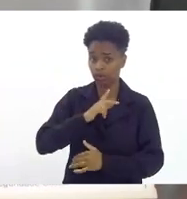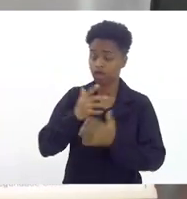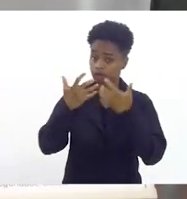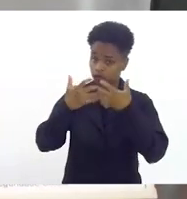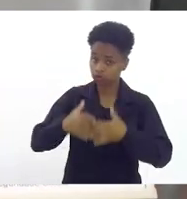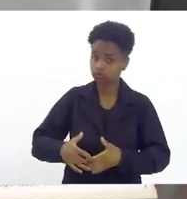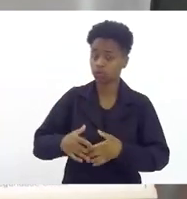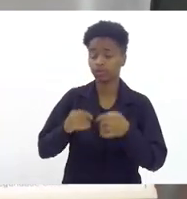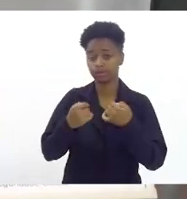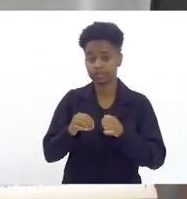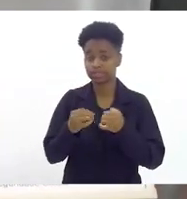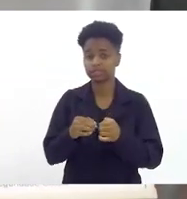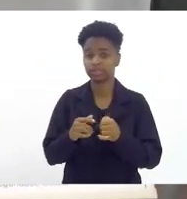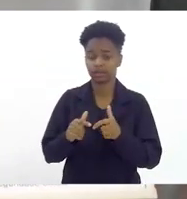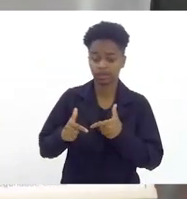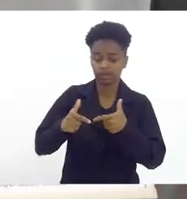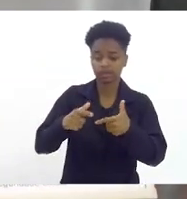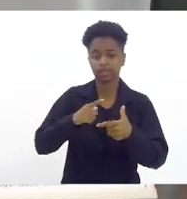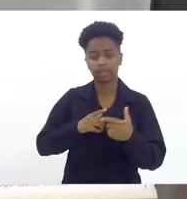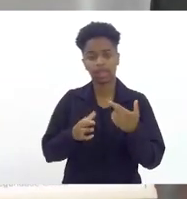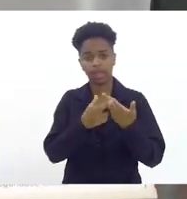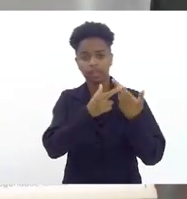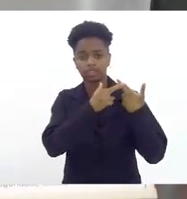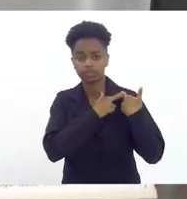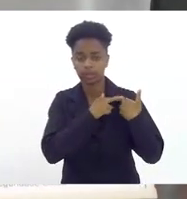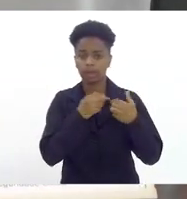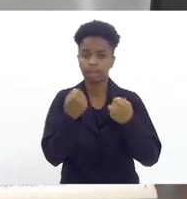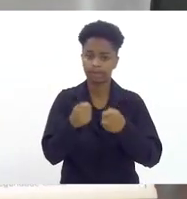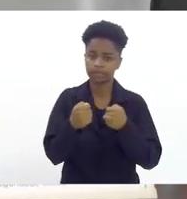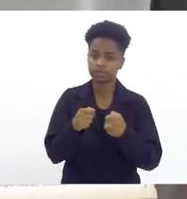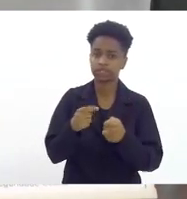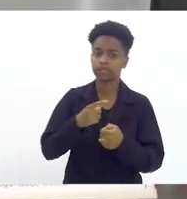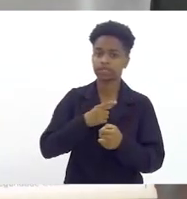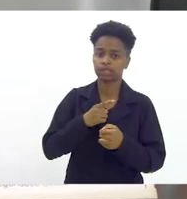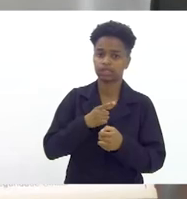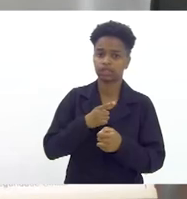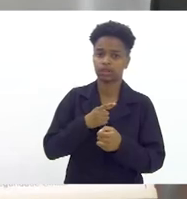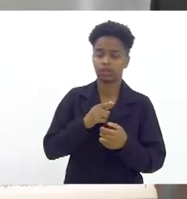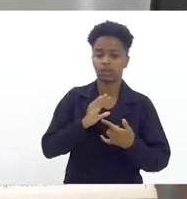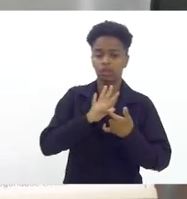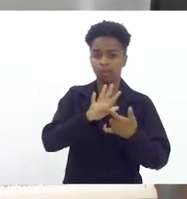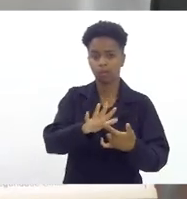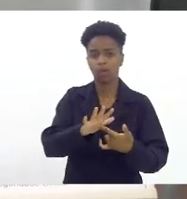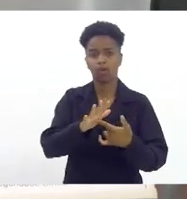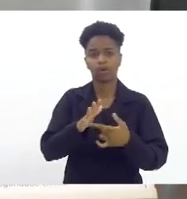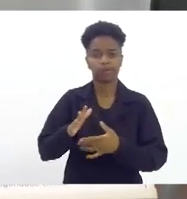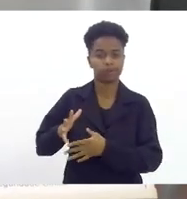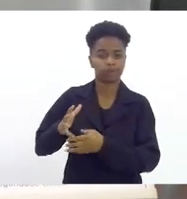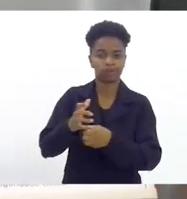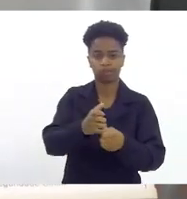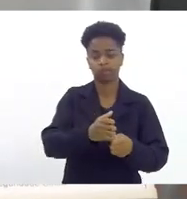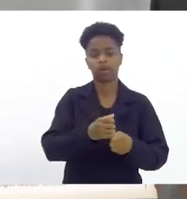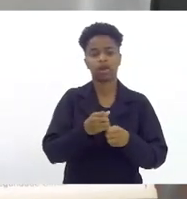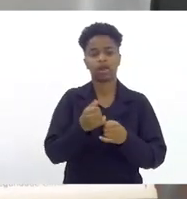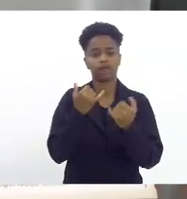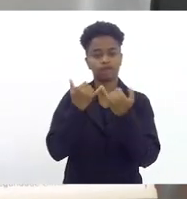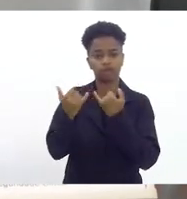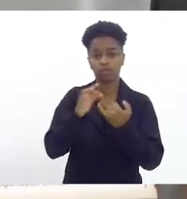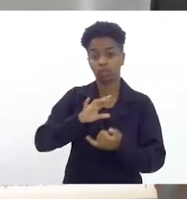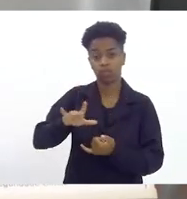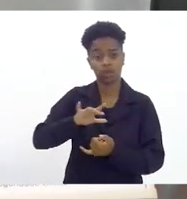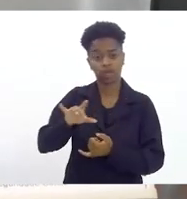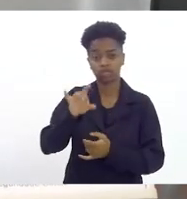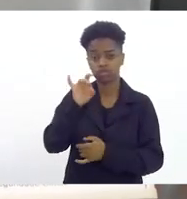responda ele tem responsabilidade ele tem contas a prestar Não só para os seus alunos